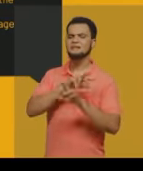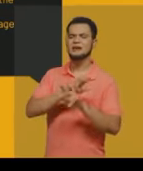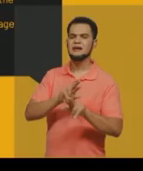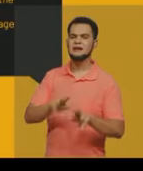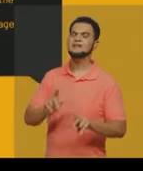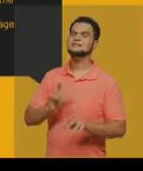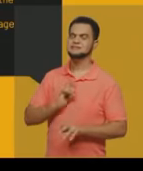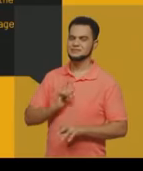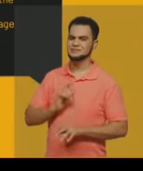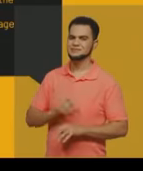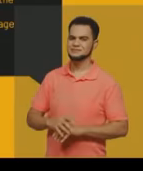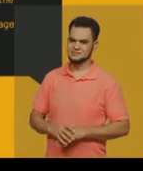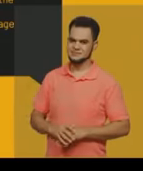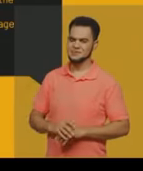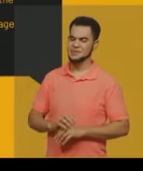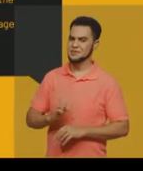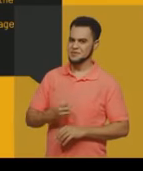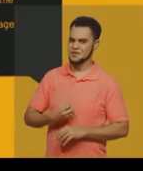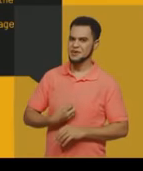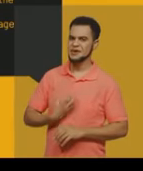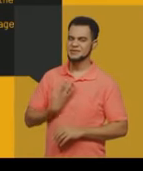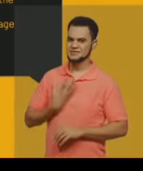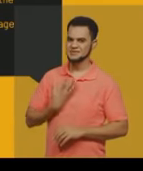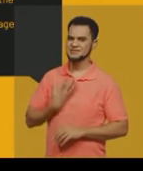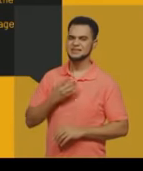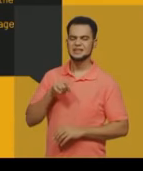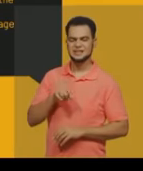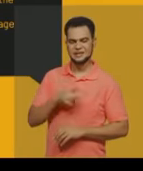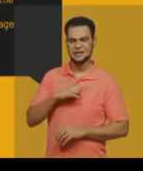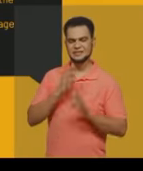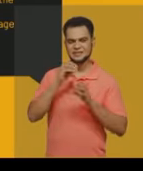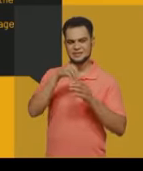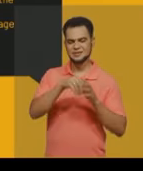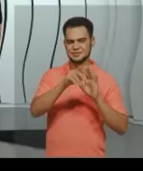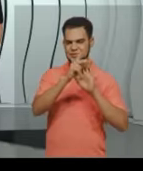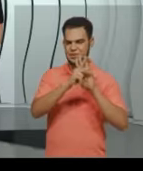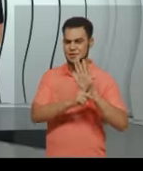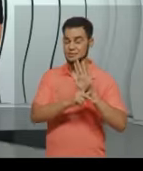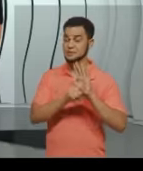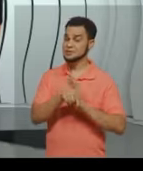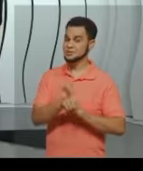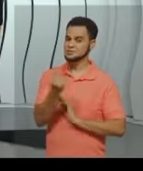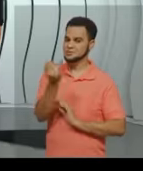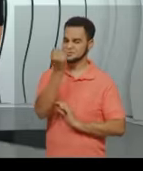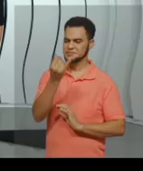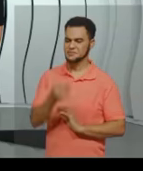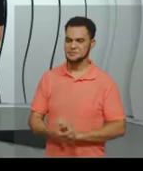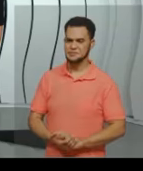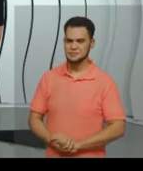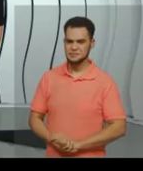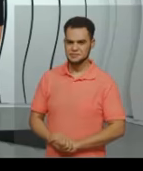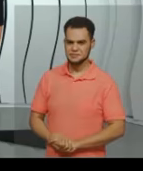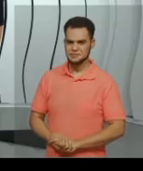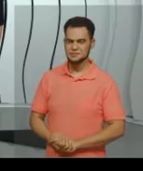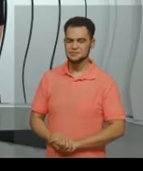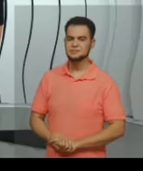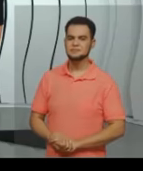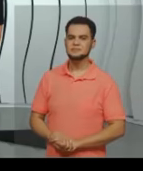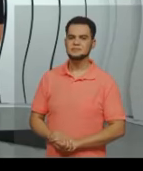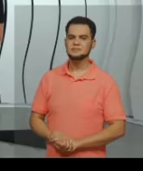há também poesia num poema, né? Então, é muito importante isso. It is obviously